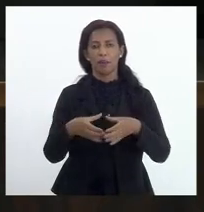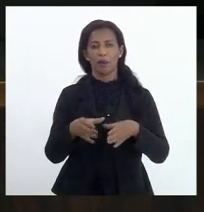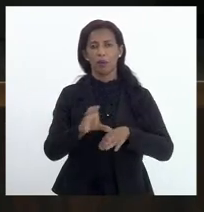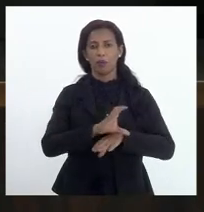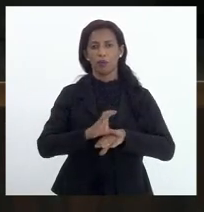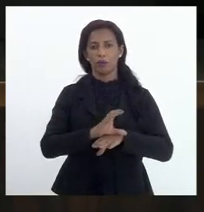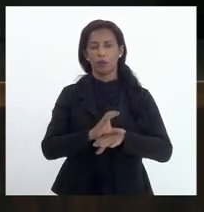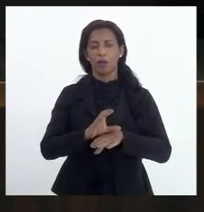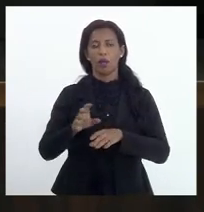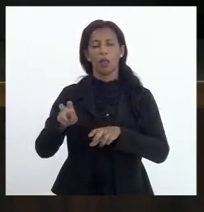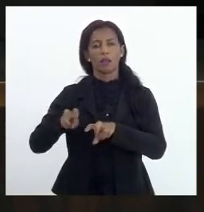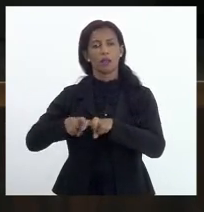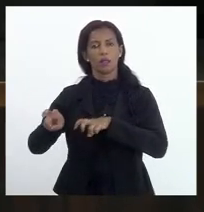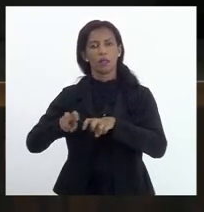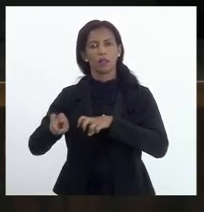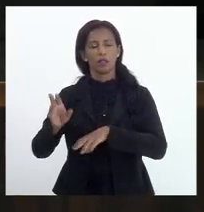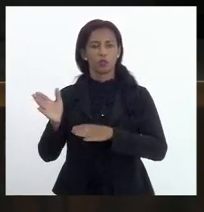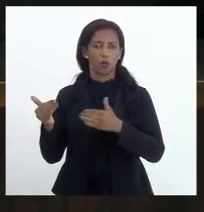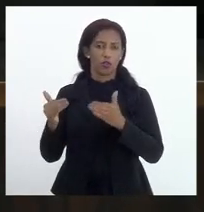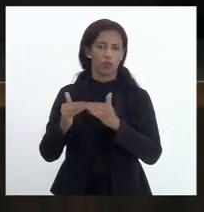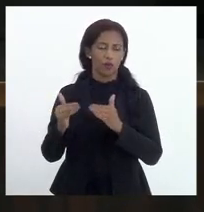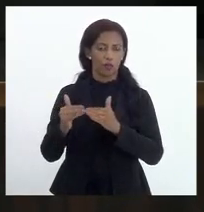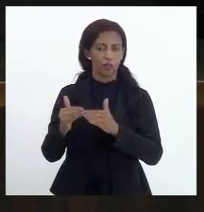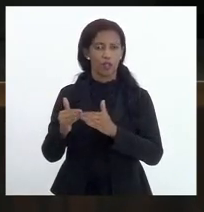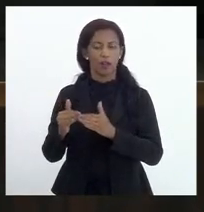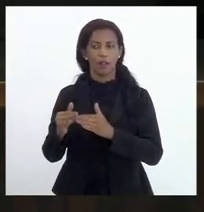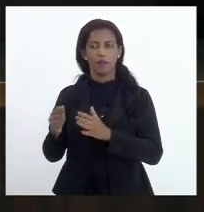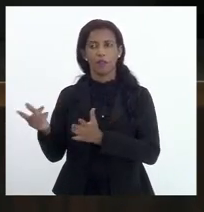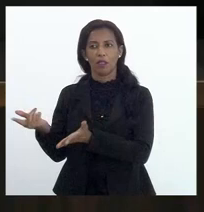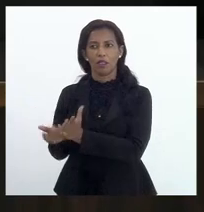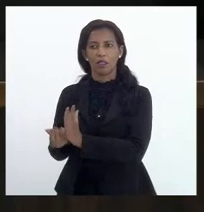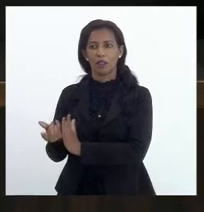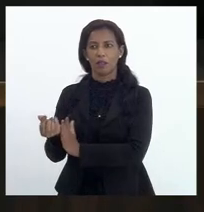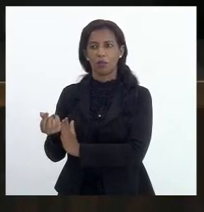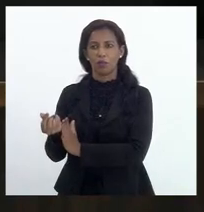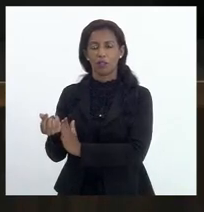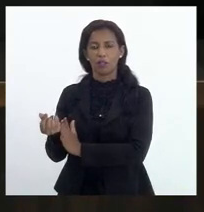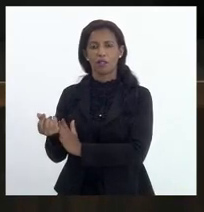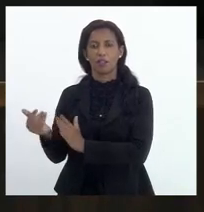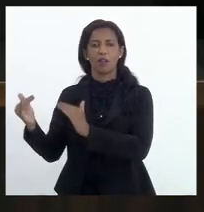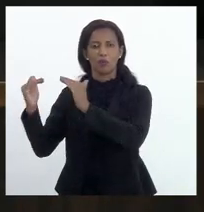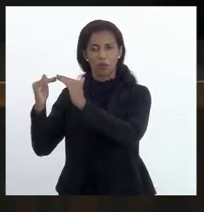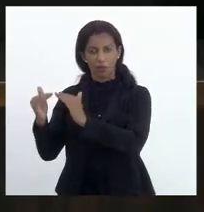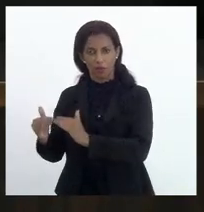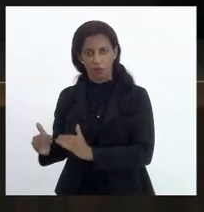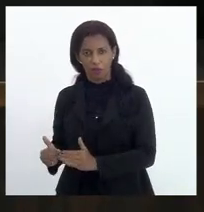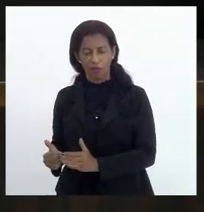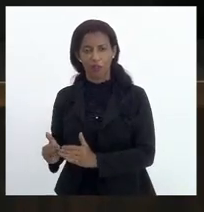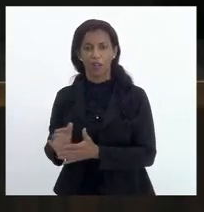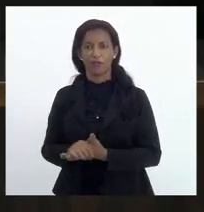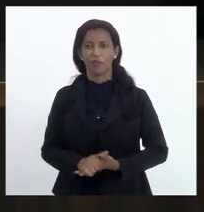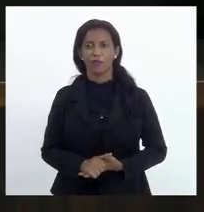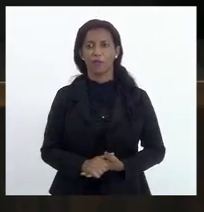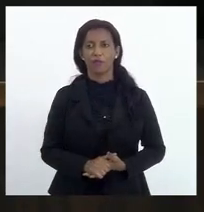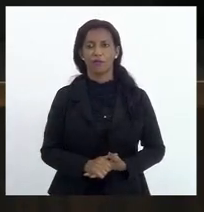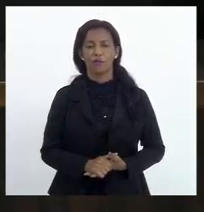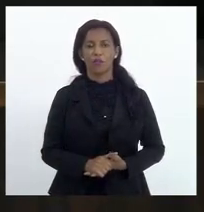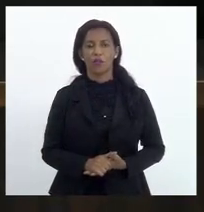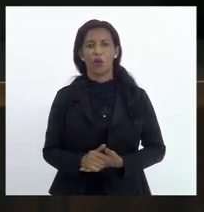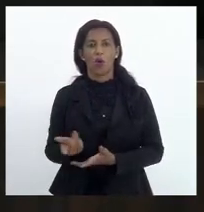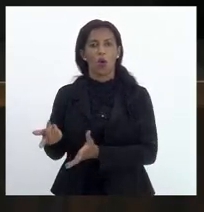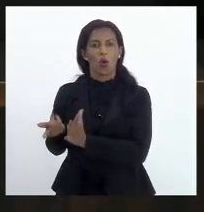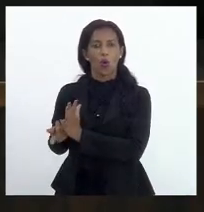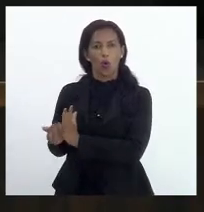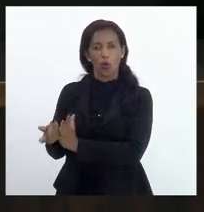condicionalidade. Transporte favorável. Ciência e tecnologia favorável. Tributação, controle da arrecadação estadual, fiscalização dos tributos estaduais favorável. E orçamento,